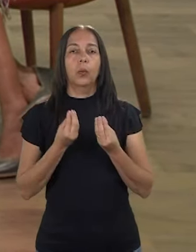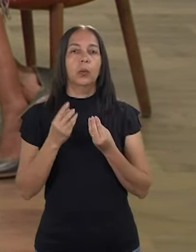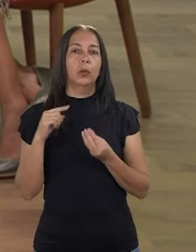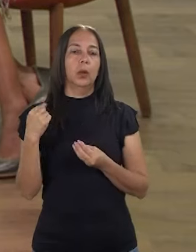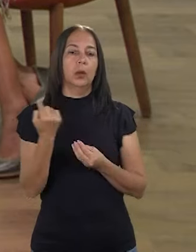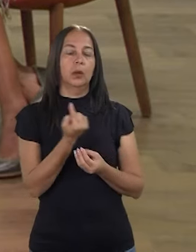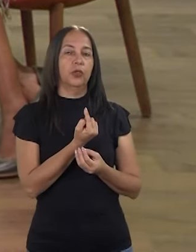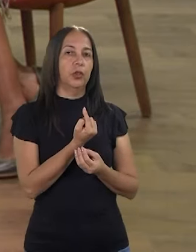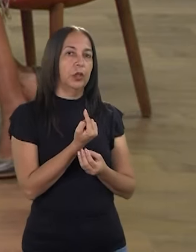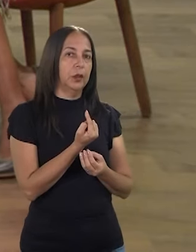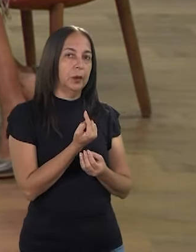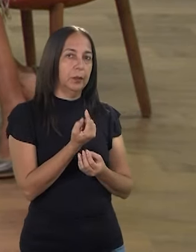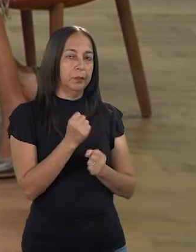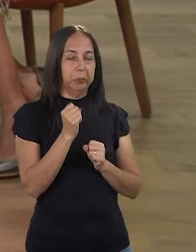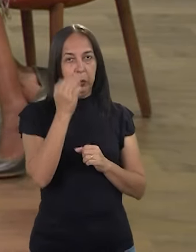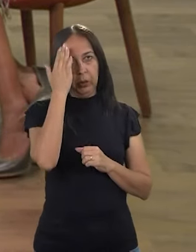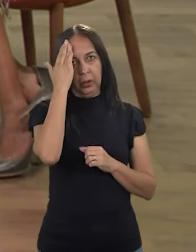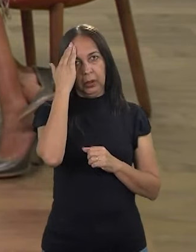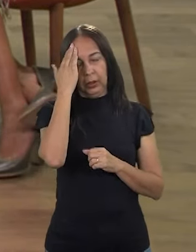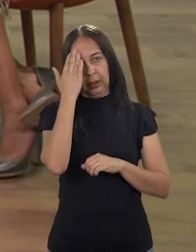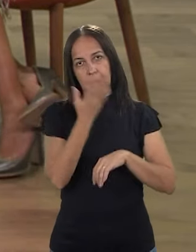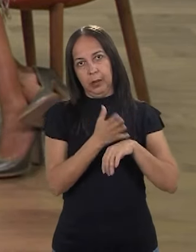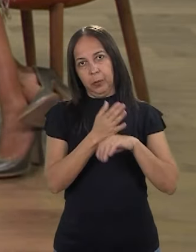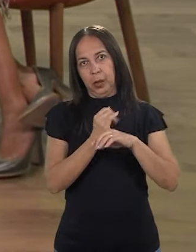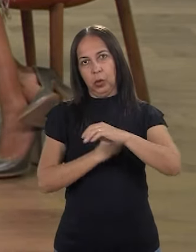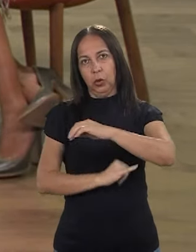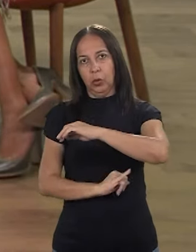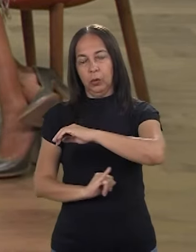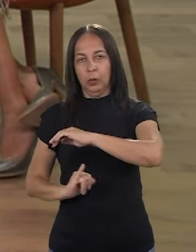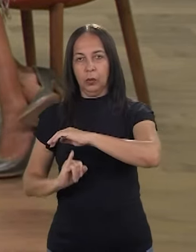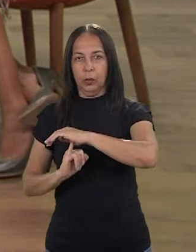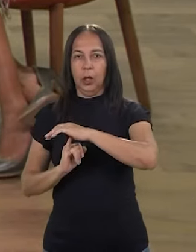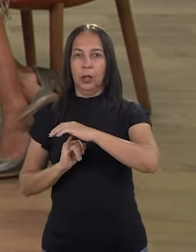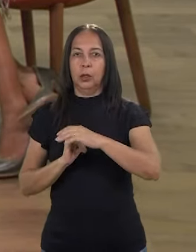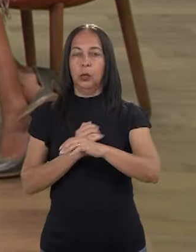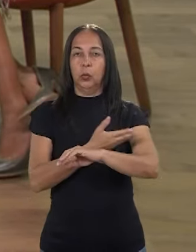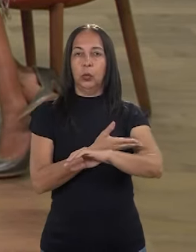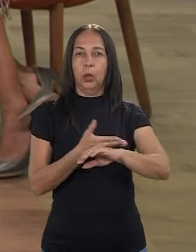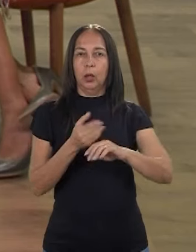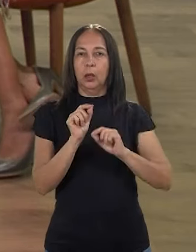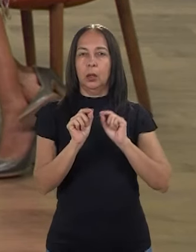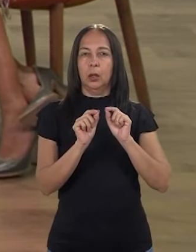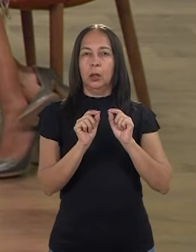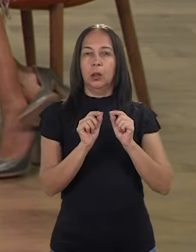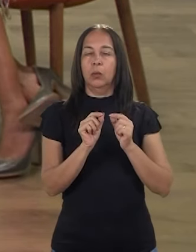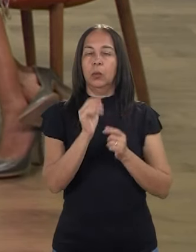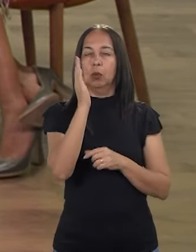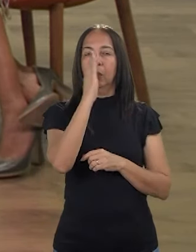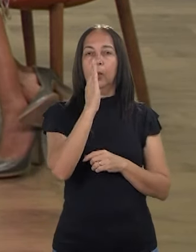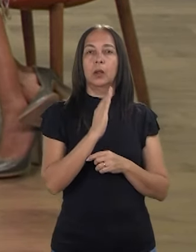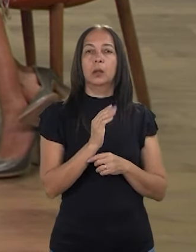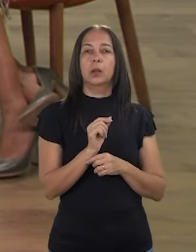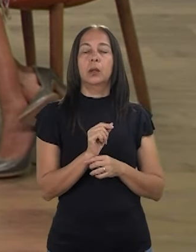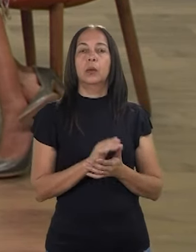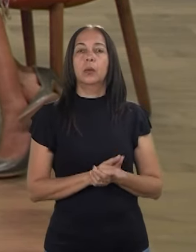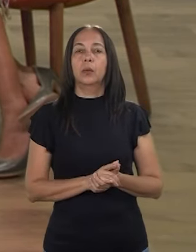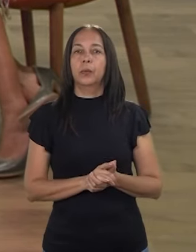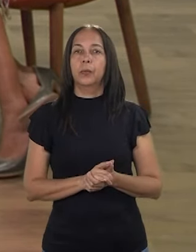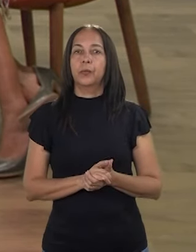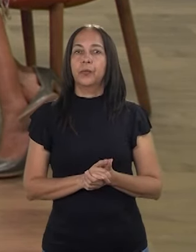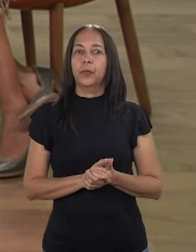entender que eh as práticas institucionalizadas do racismo no Brasil elas implicam também de certa